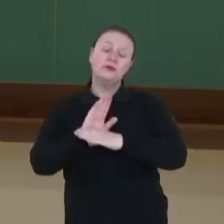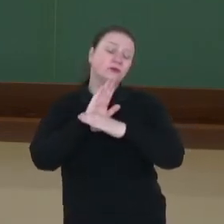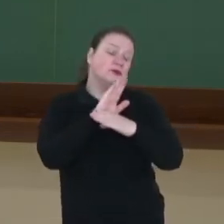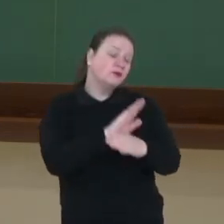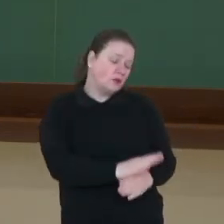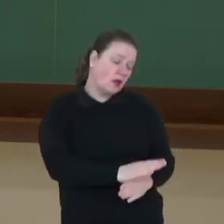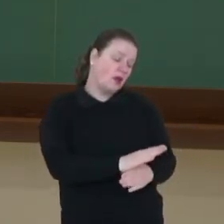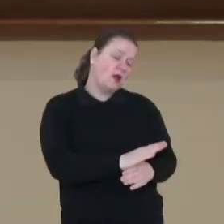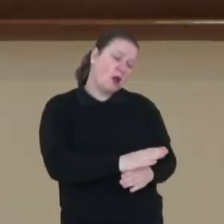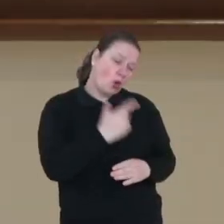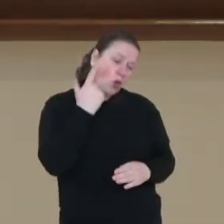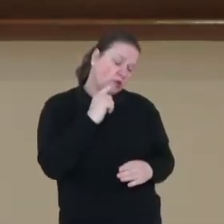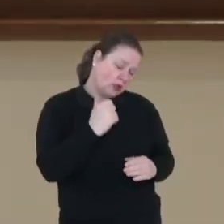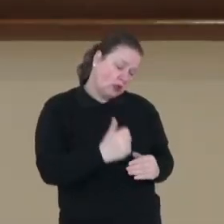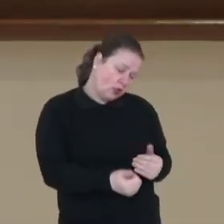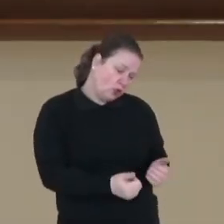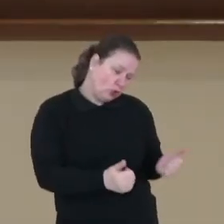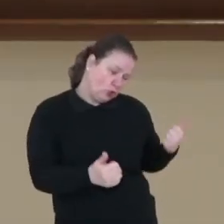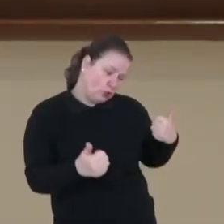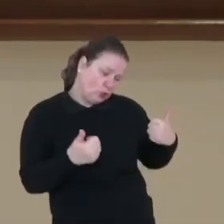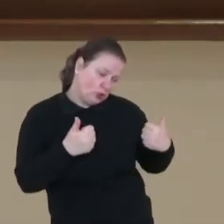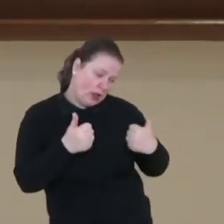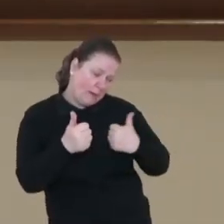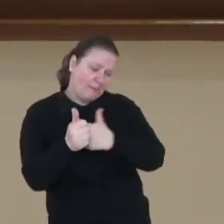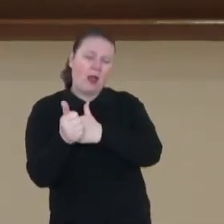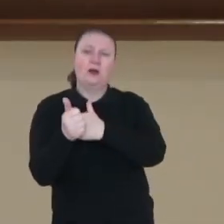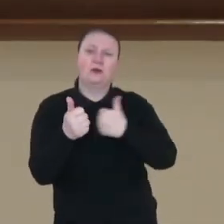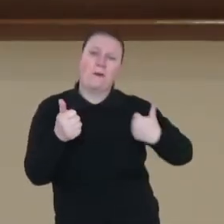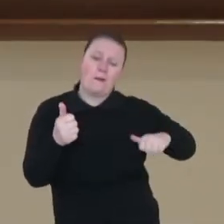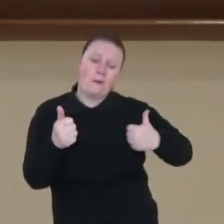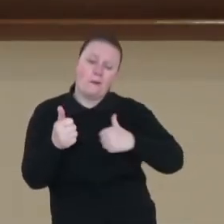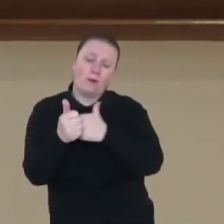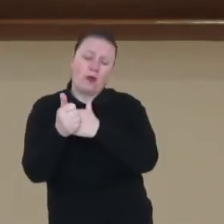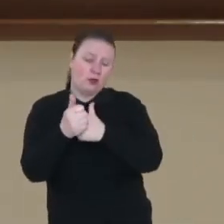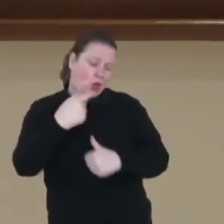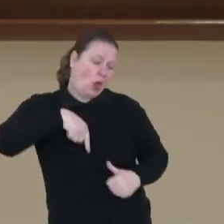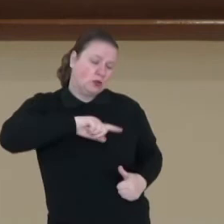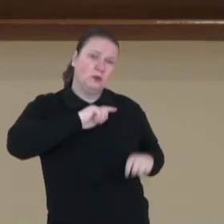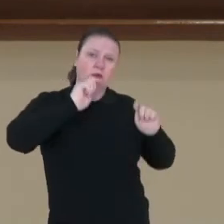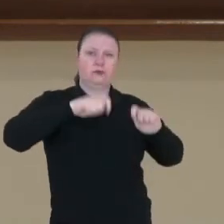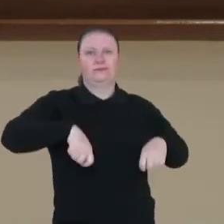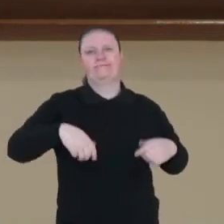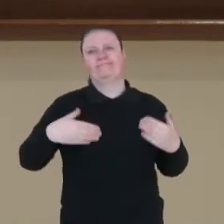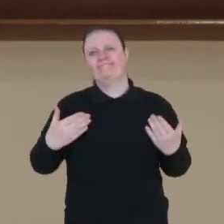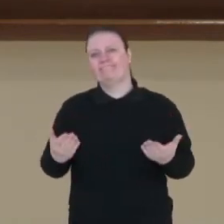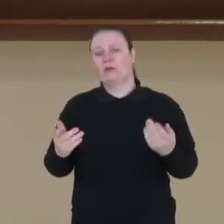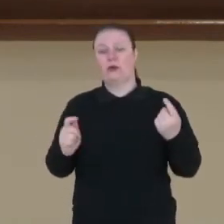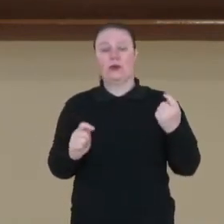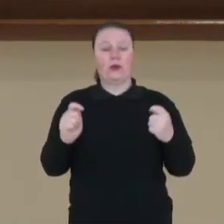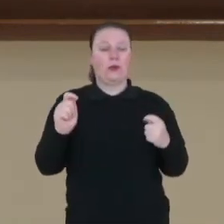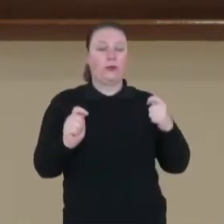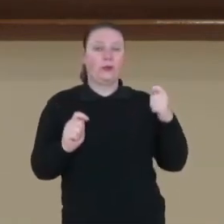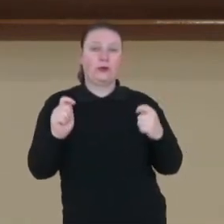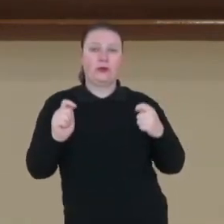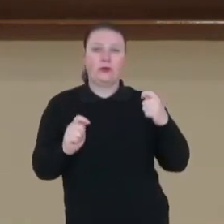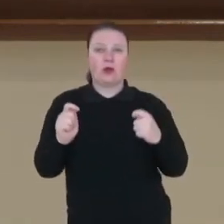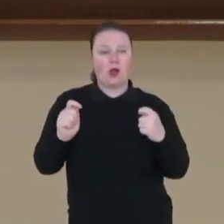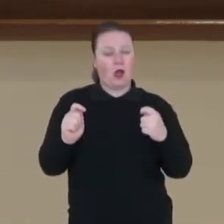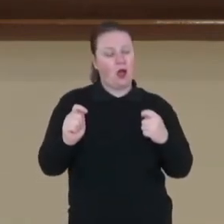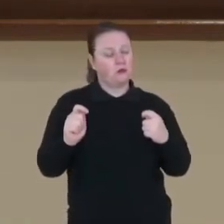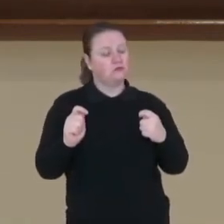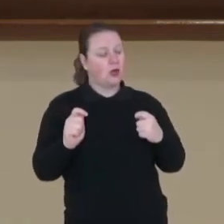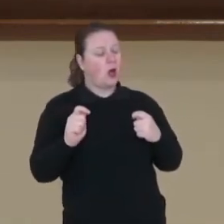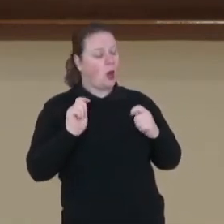asiáticos a alcançar mais degraus e evoluir? Eles próprios, a partir da dominação, expropriação do